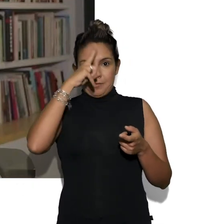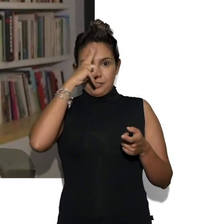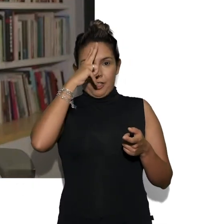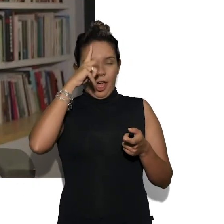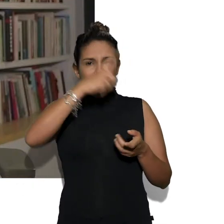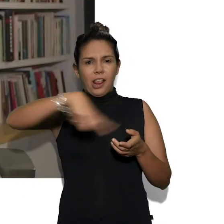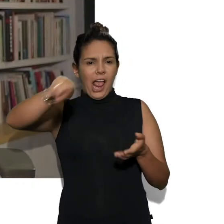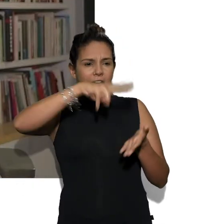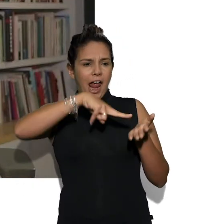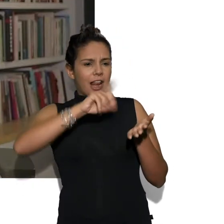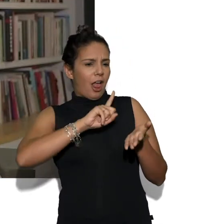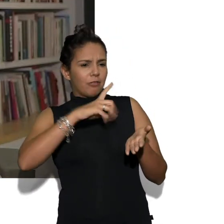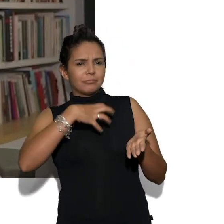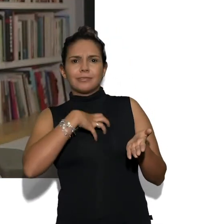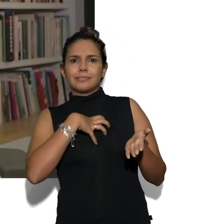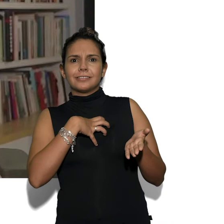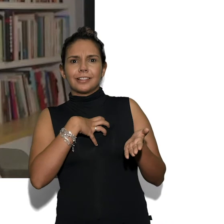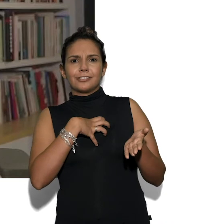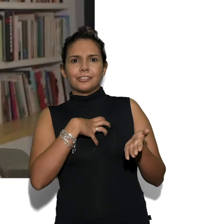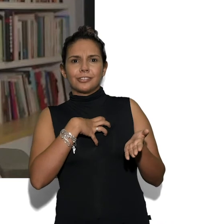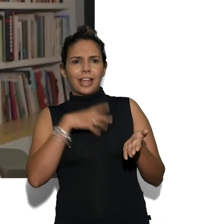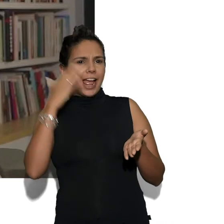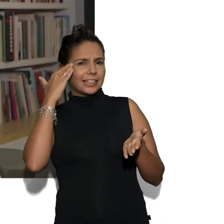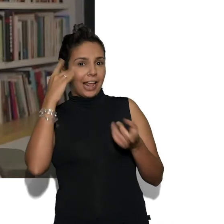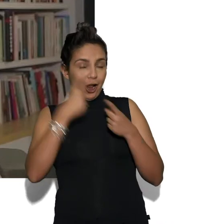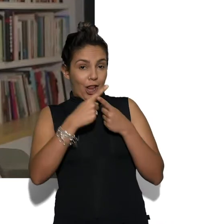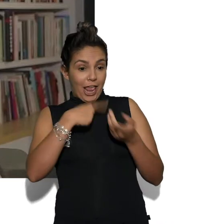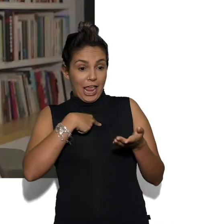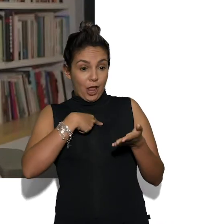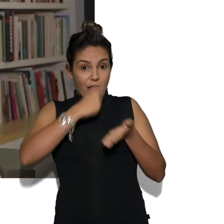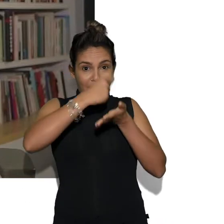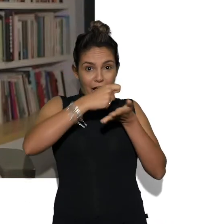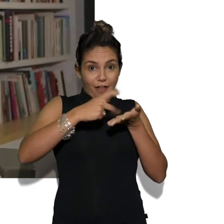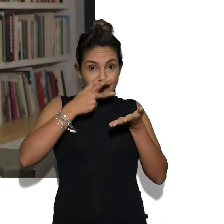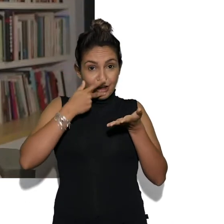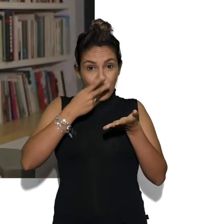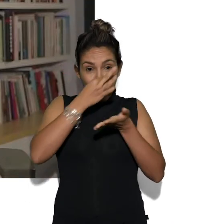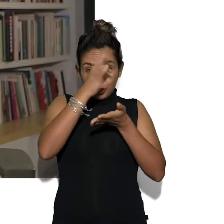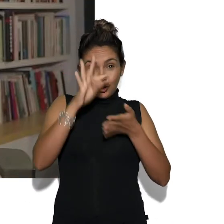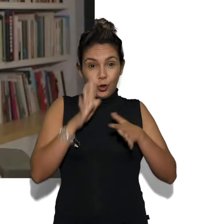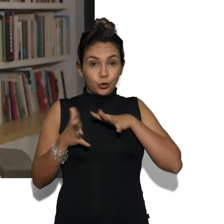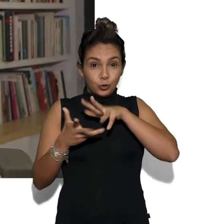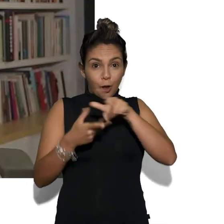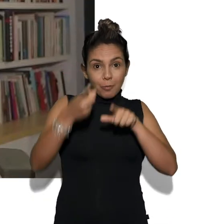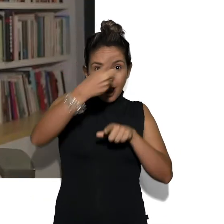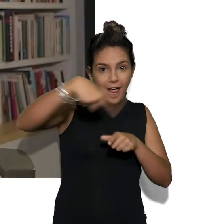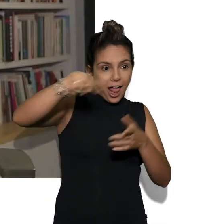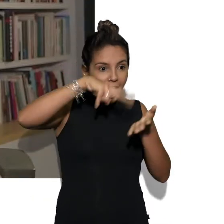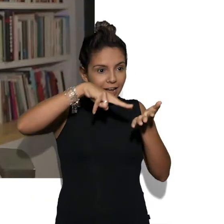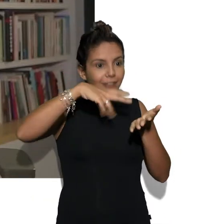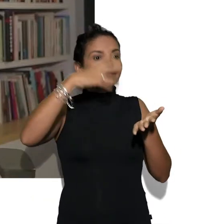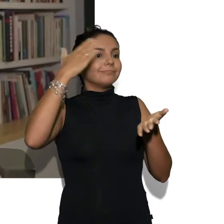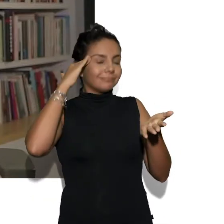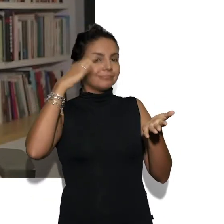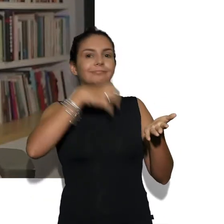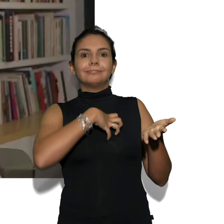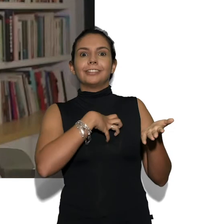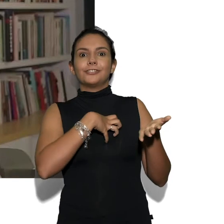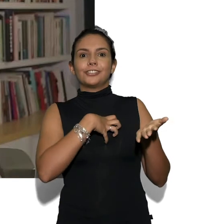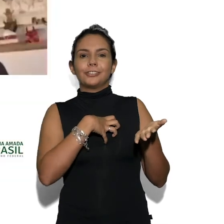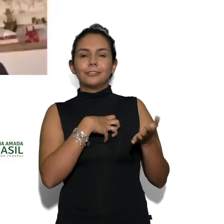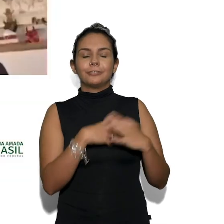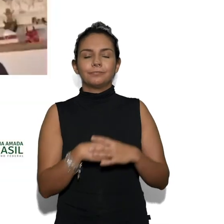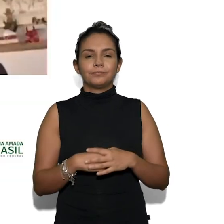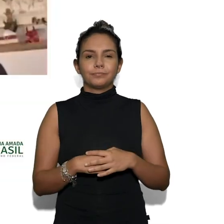cabeça para executar o seu sentido, não é? Para chegar a cumprir o seu sentido. Então eu acho